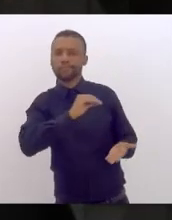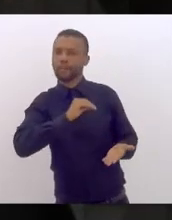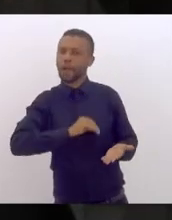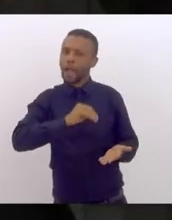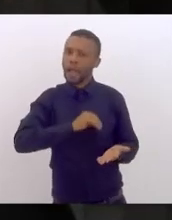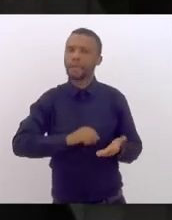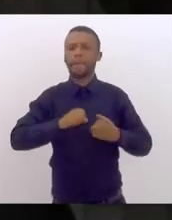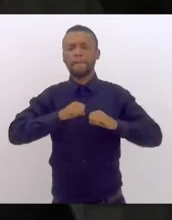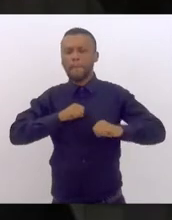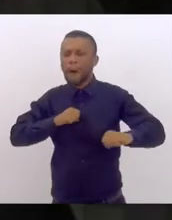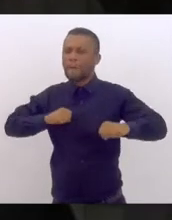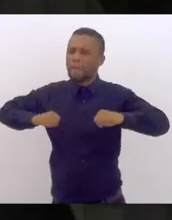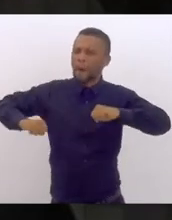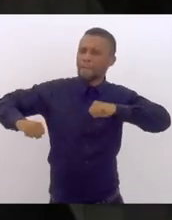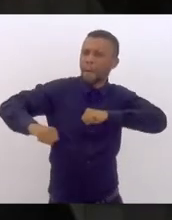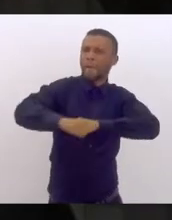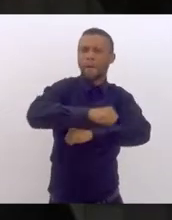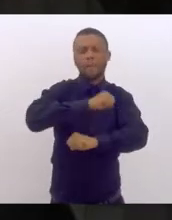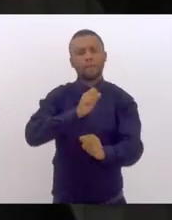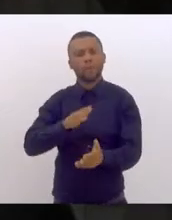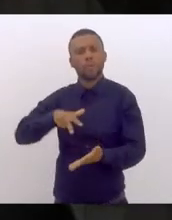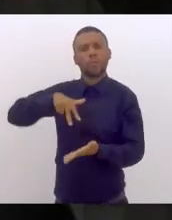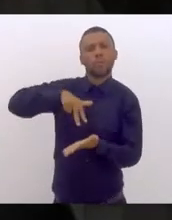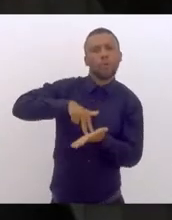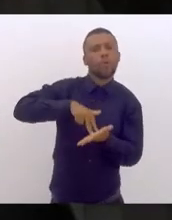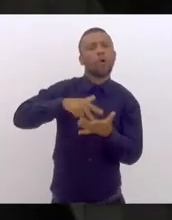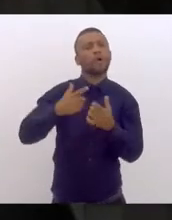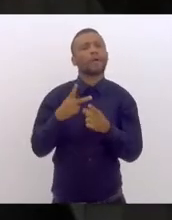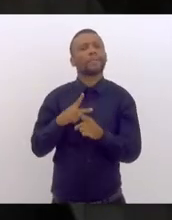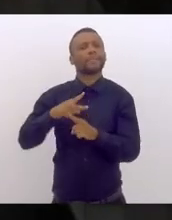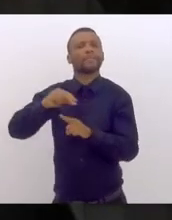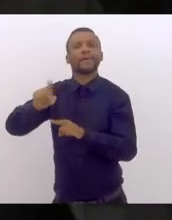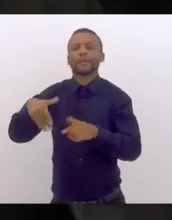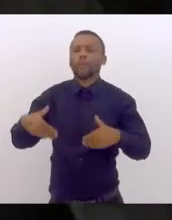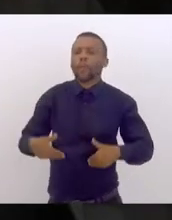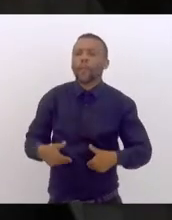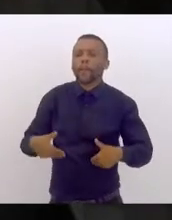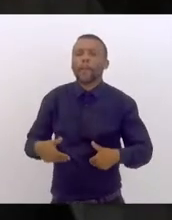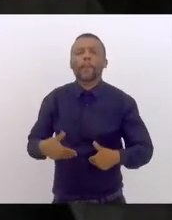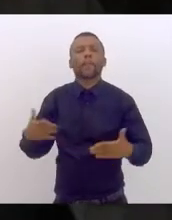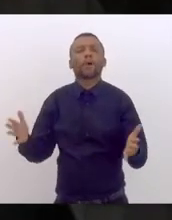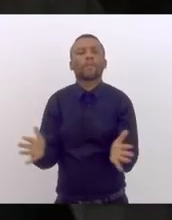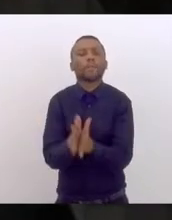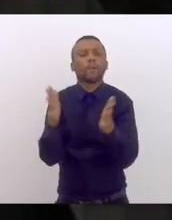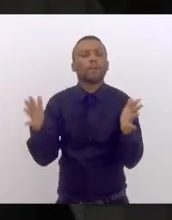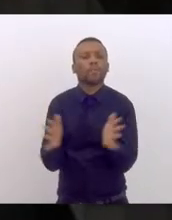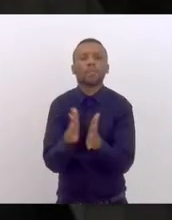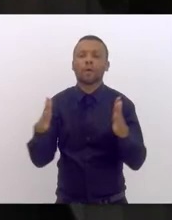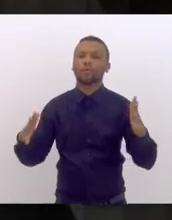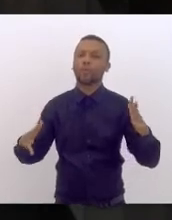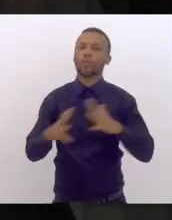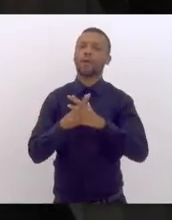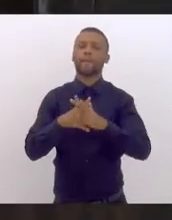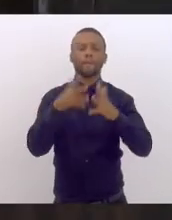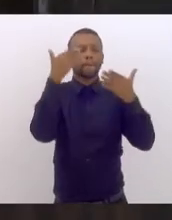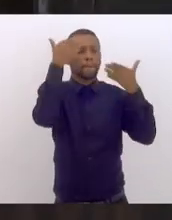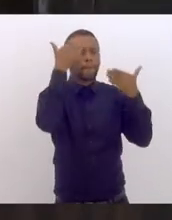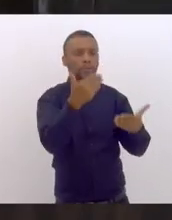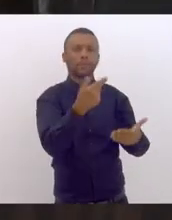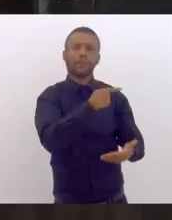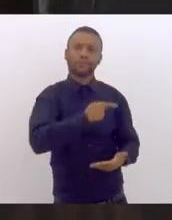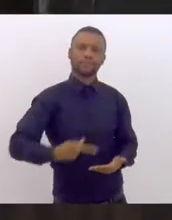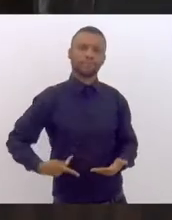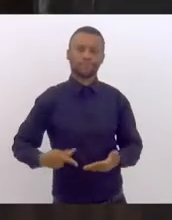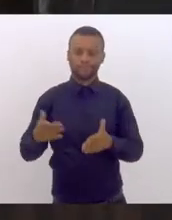um combate insistente contra a miséria EA forte Obrigado sua presente o